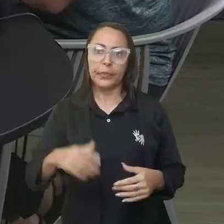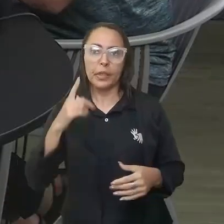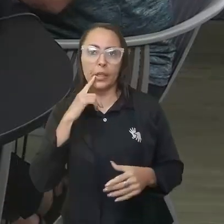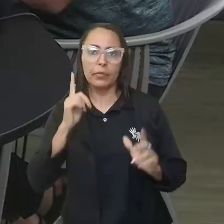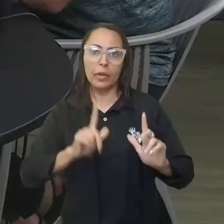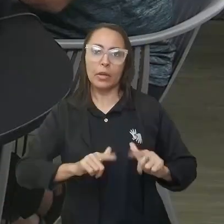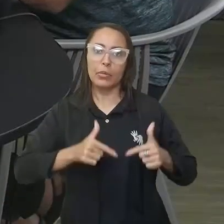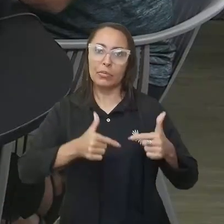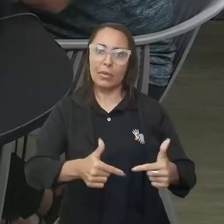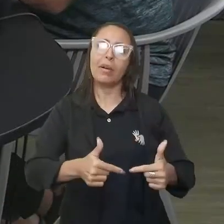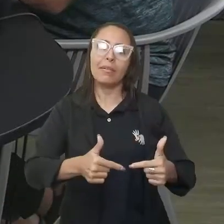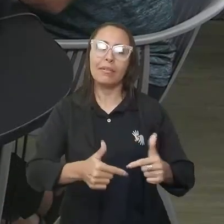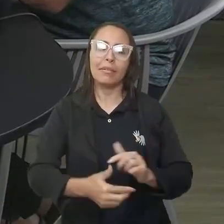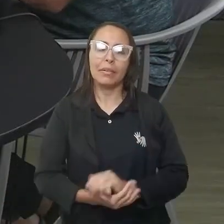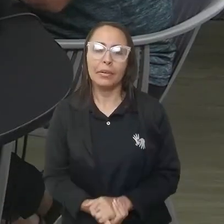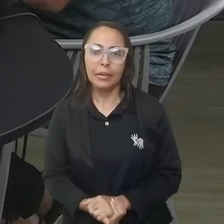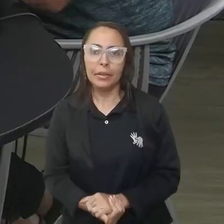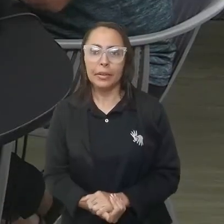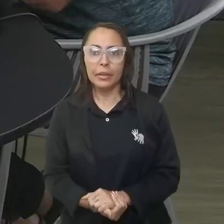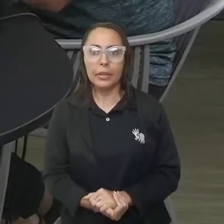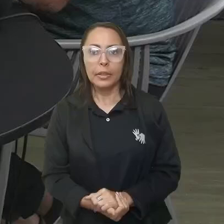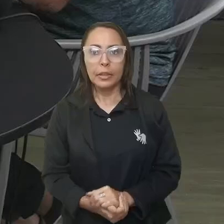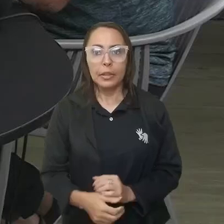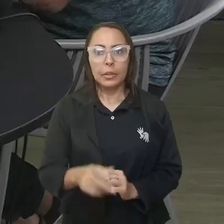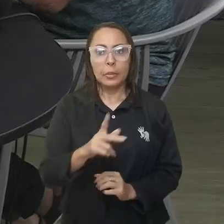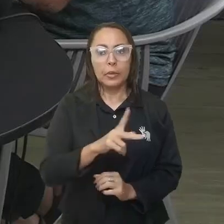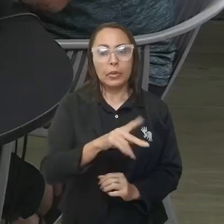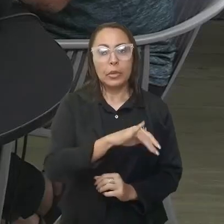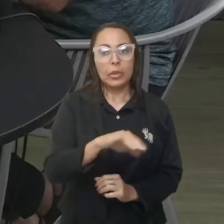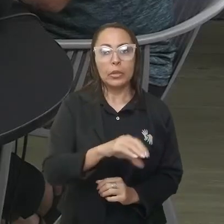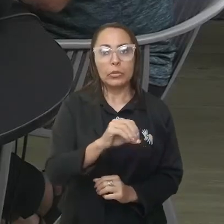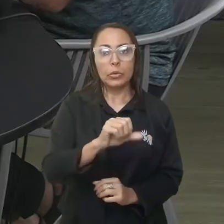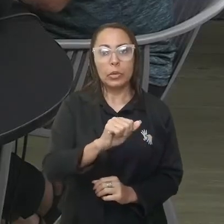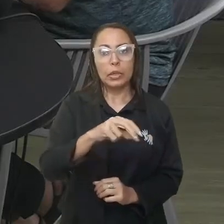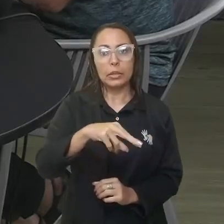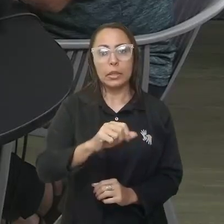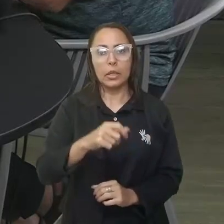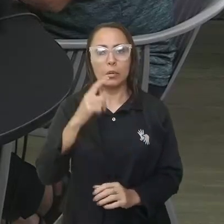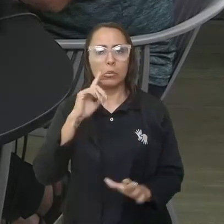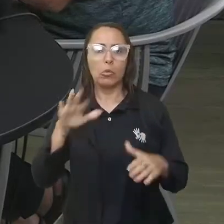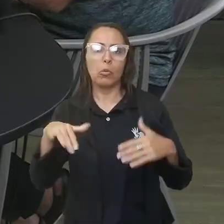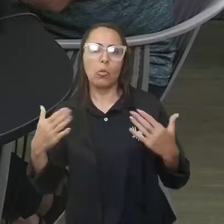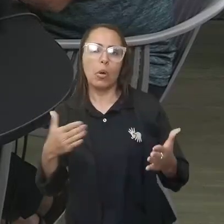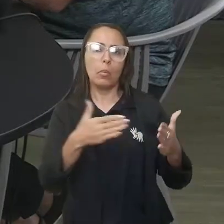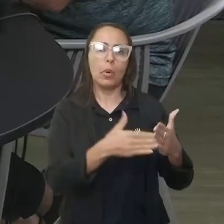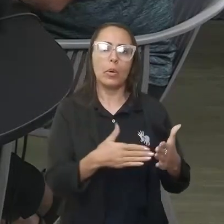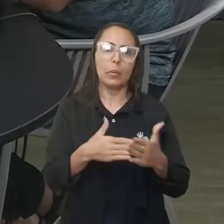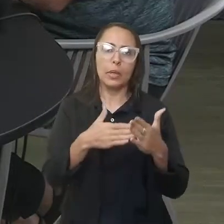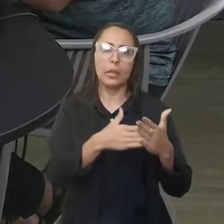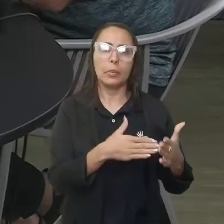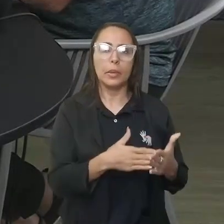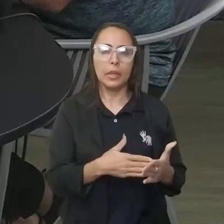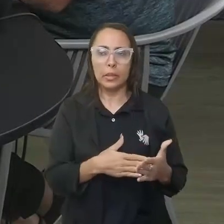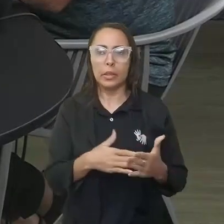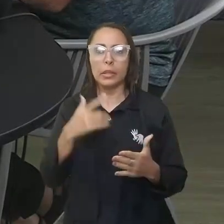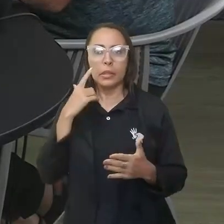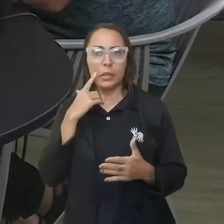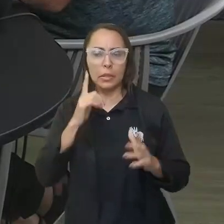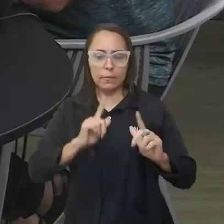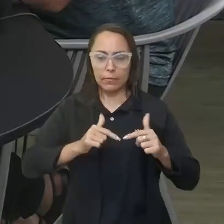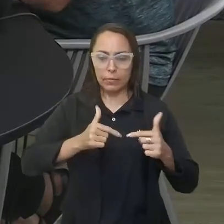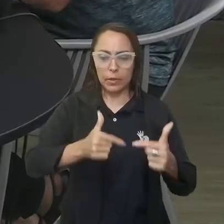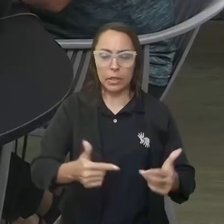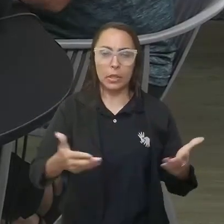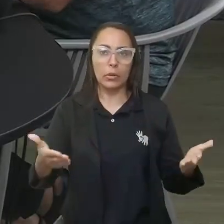nessa luta. Professora Joana, quais são os maiores obstáculos que a UNESG enfrenta atualmente e como